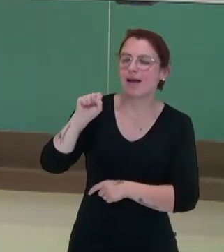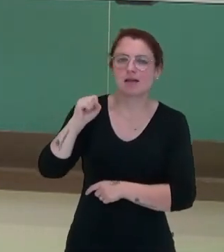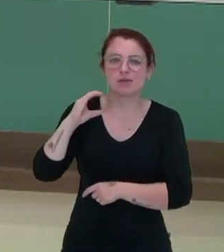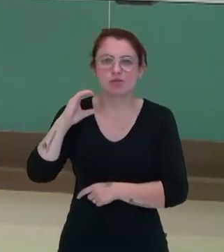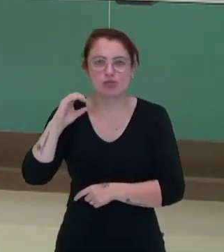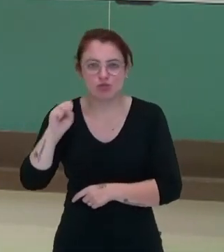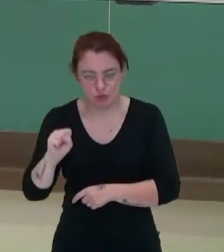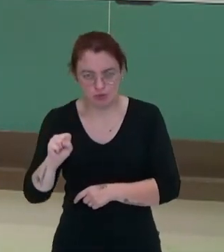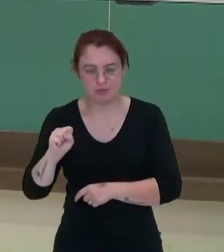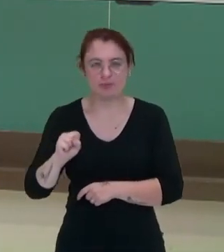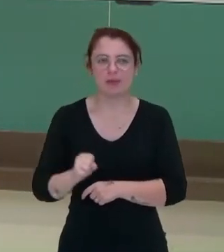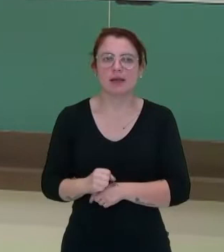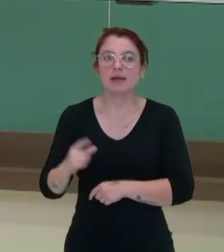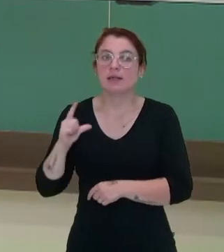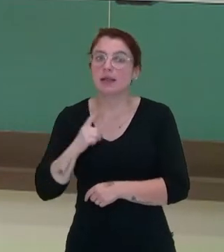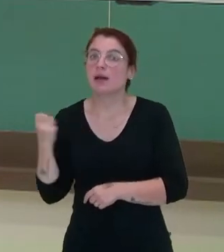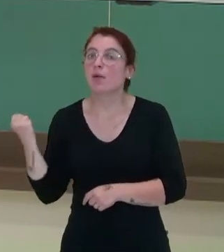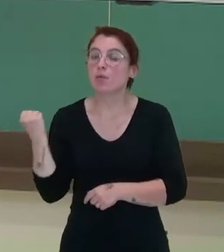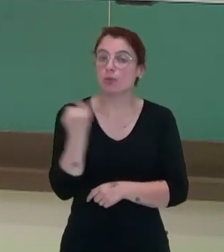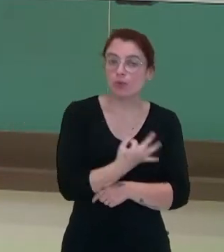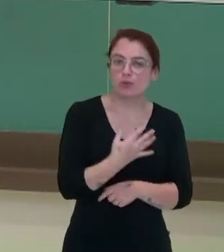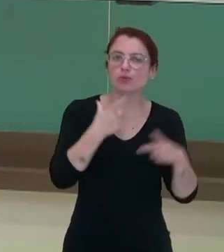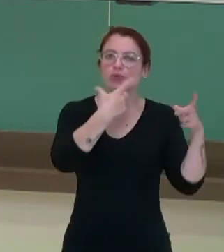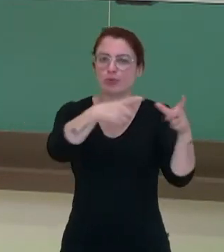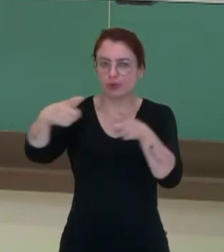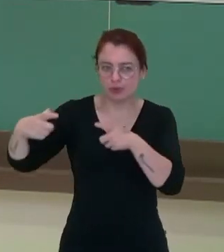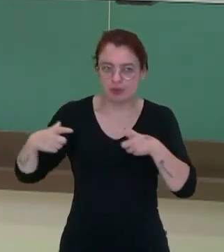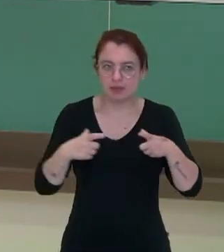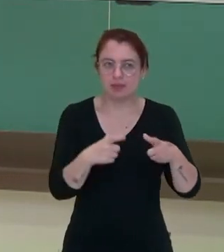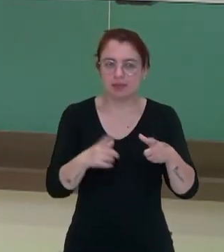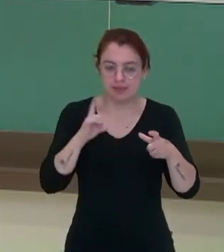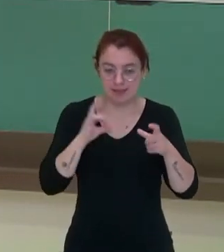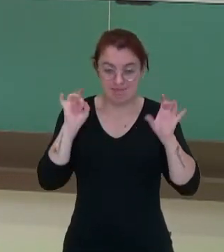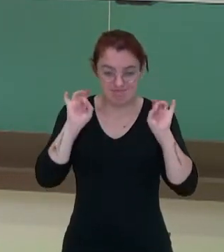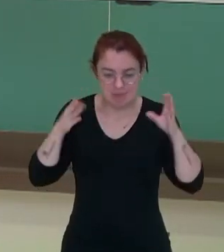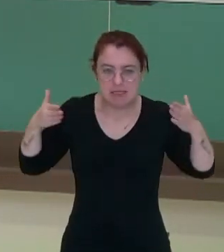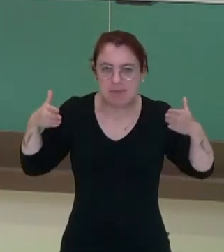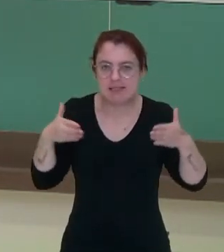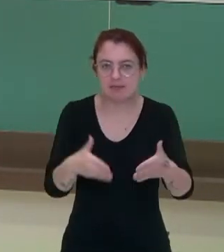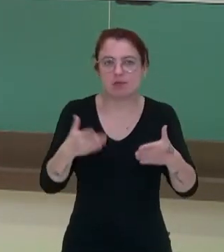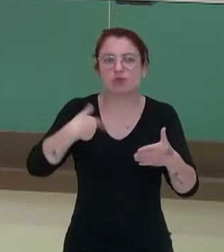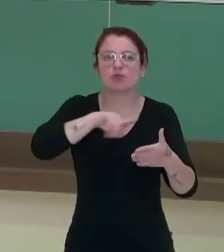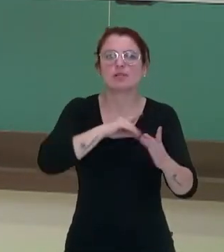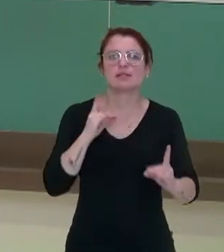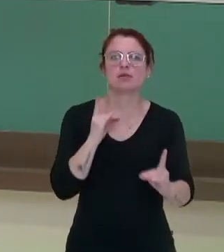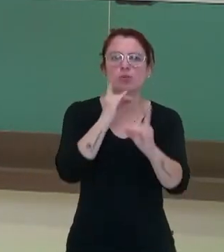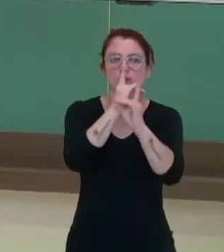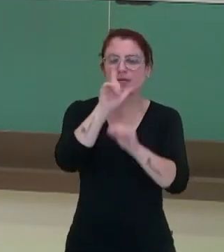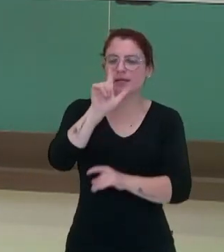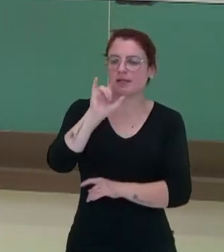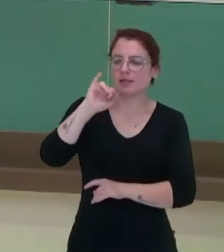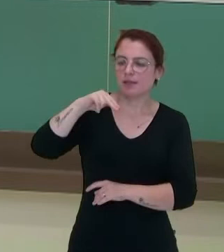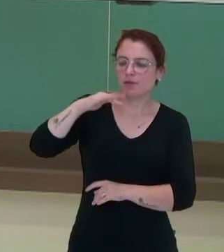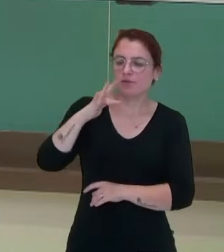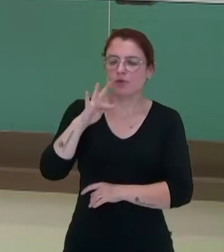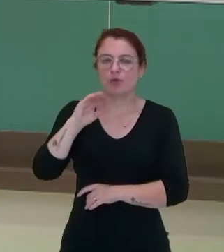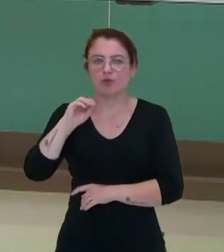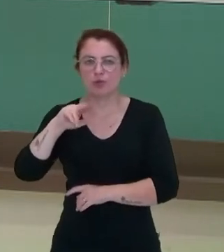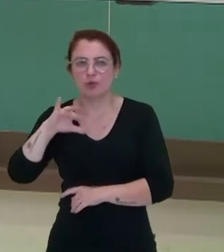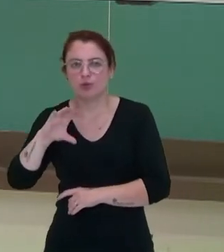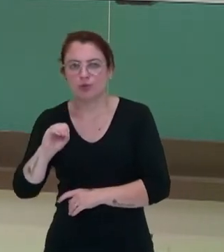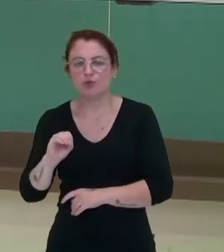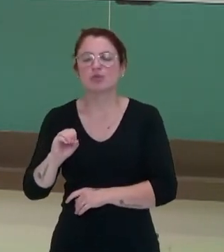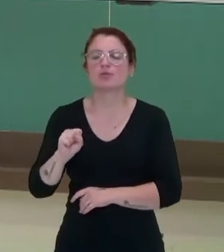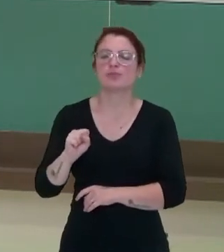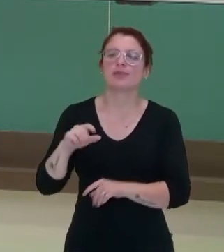Em algumas regiões bem específicas, nós vamos encontrar os linfonodos, o